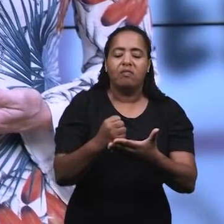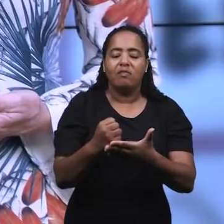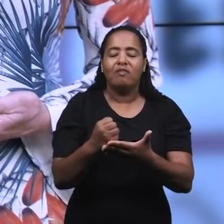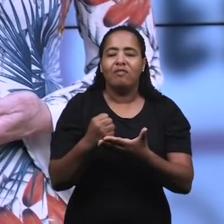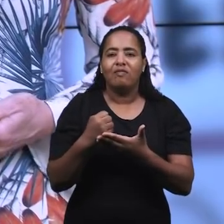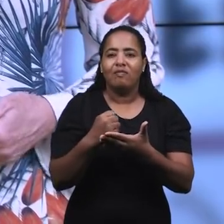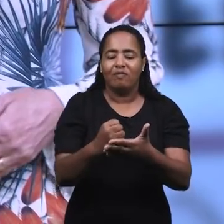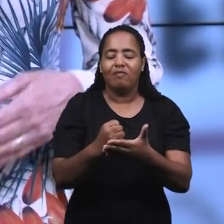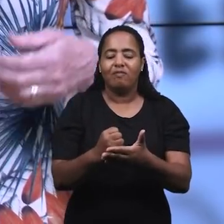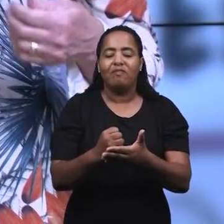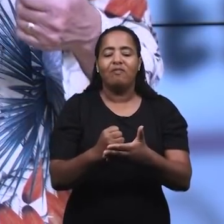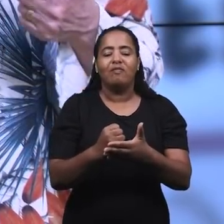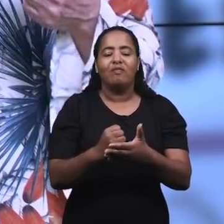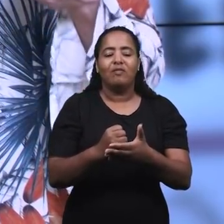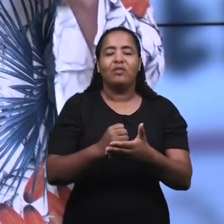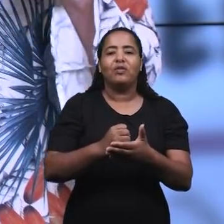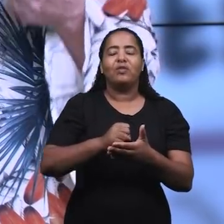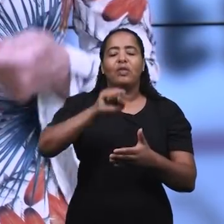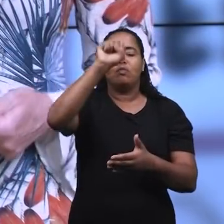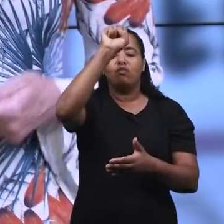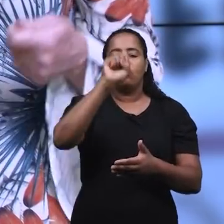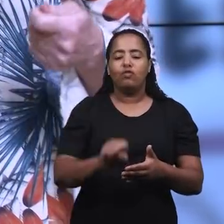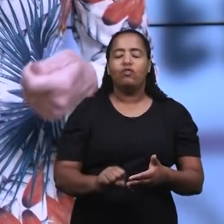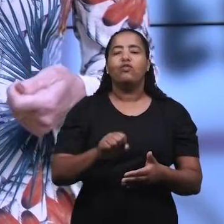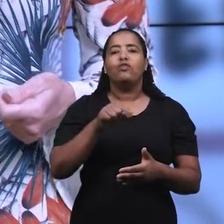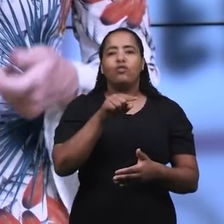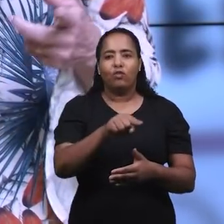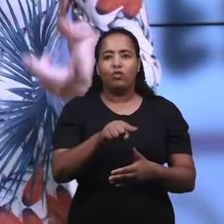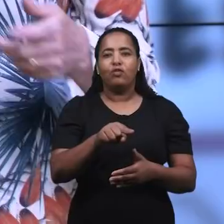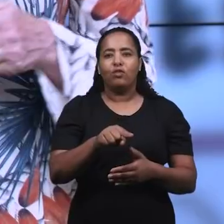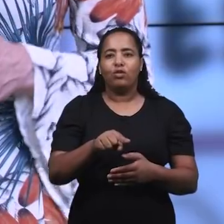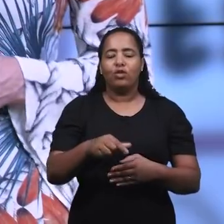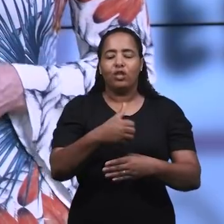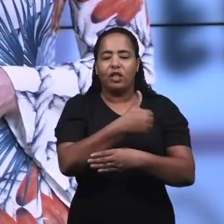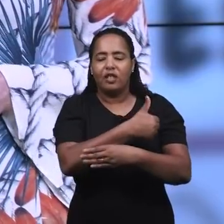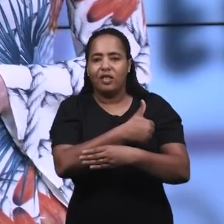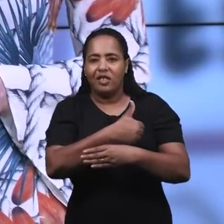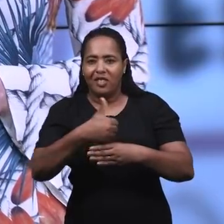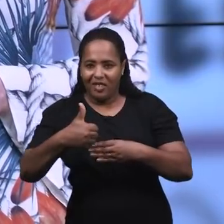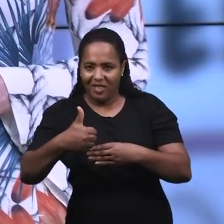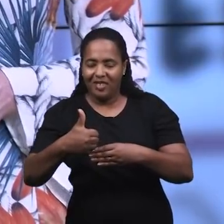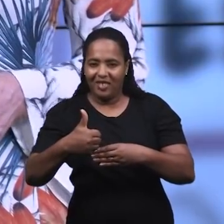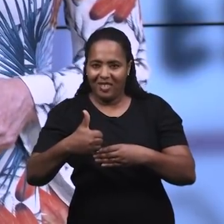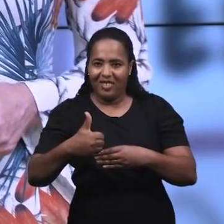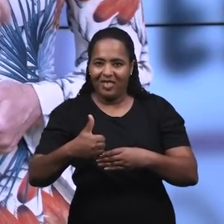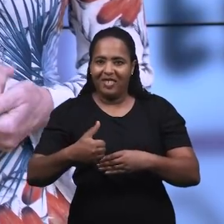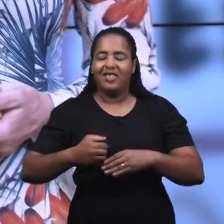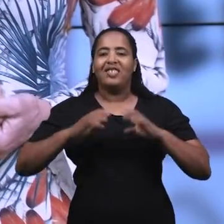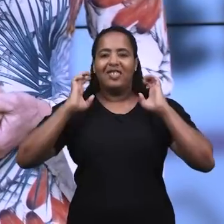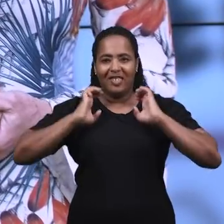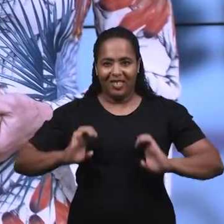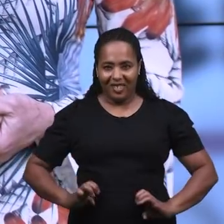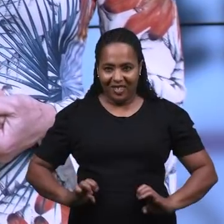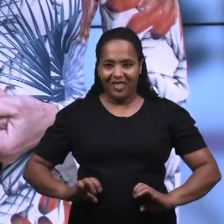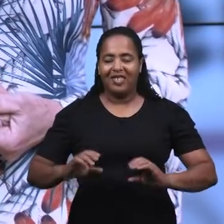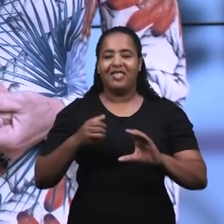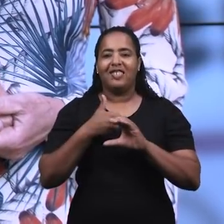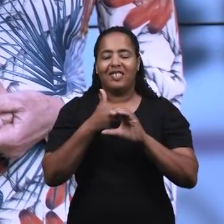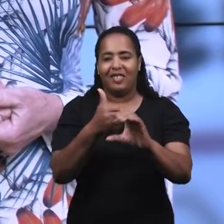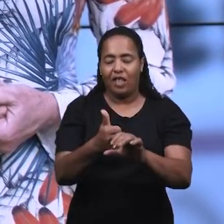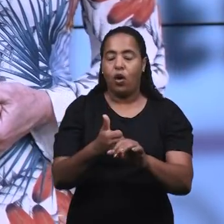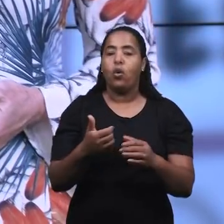de sujeitos com caráter integrado à ética e à moral cristã. Os estudos da psicologia e